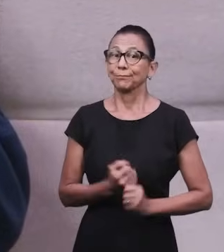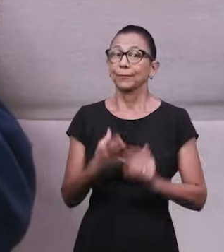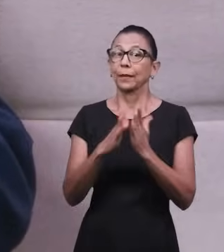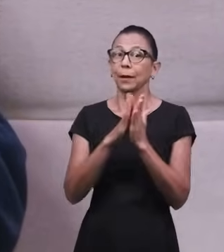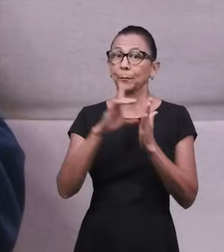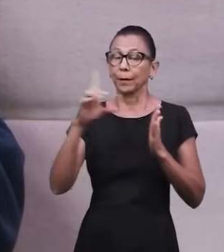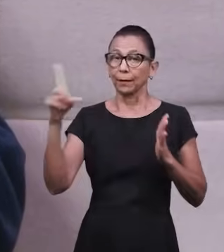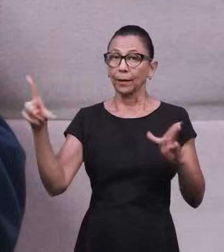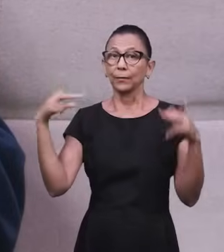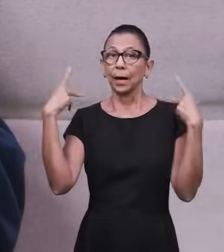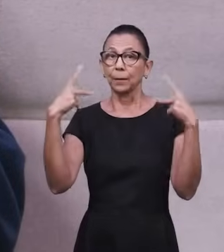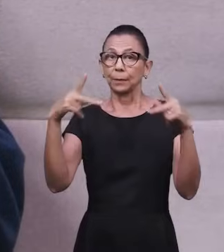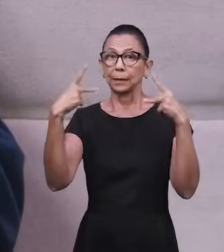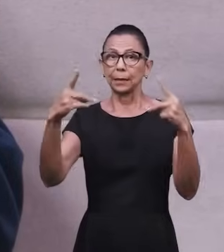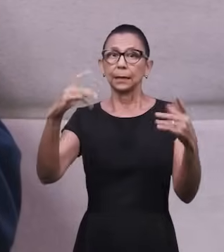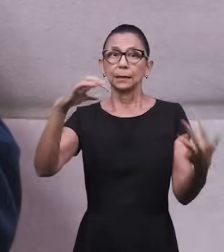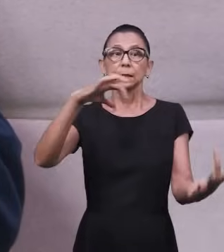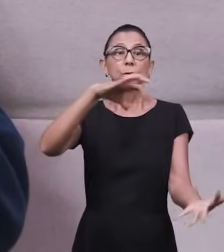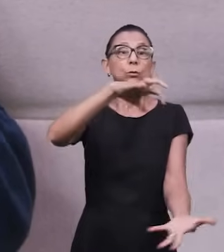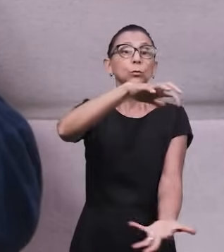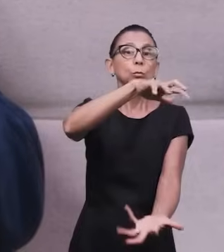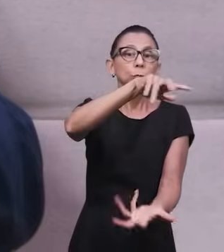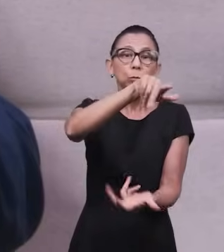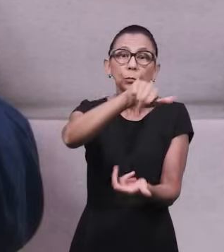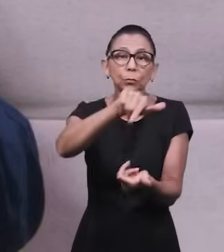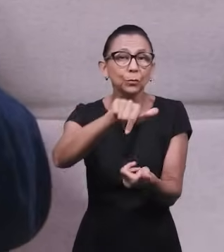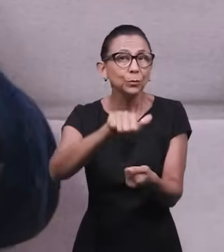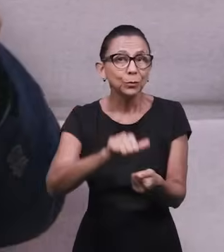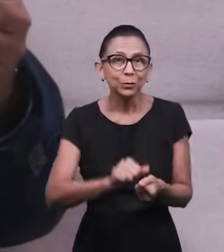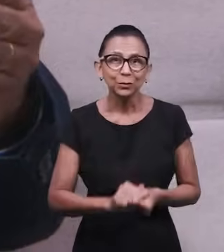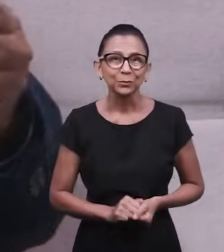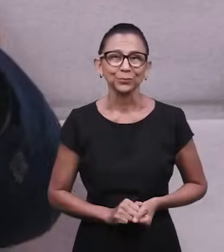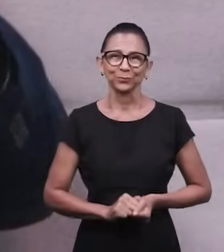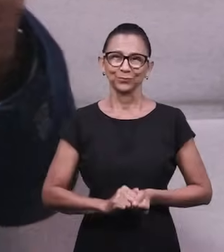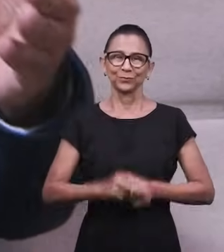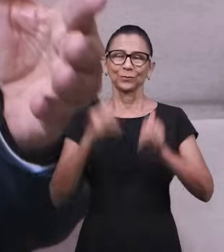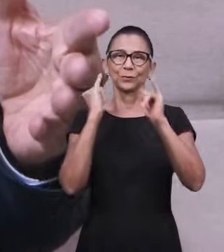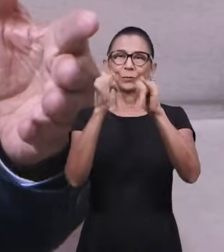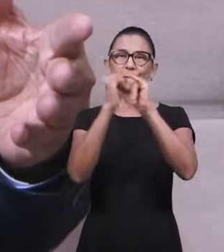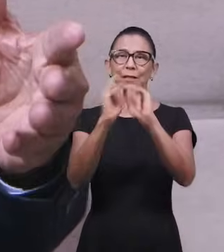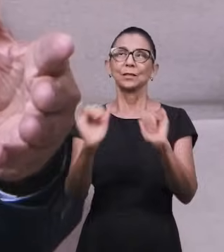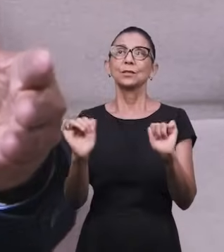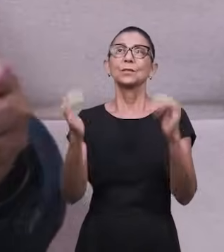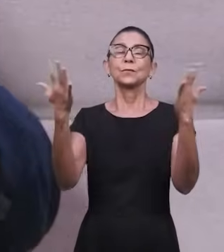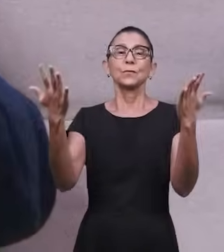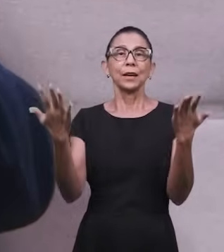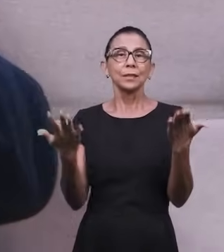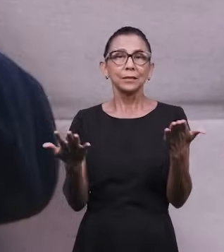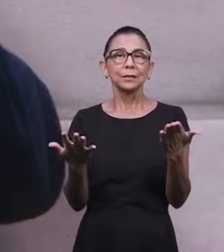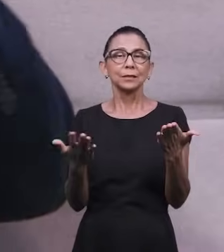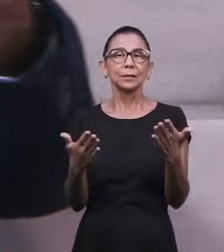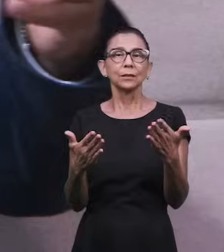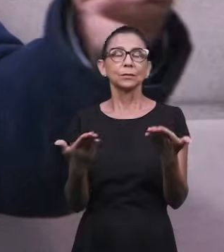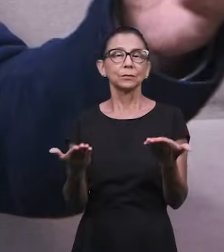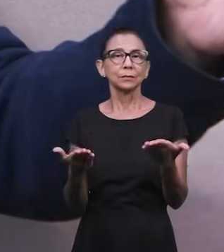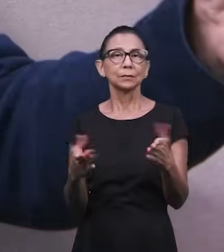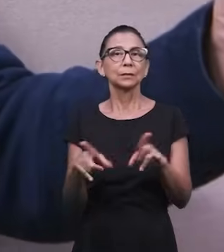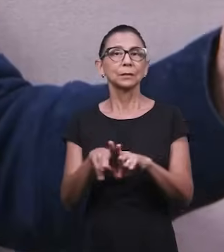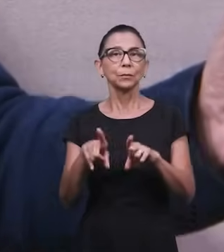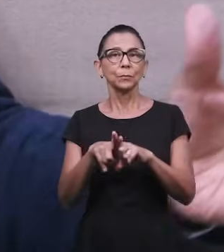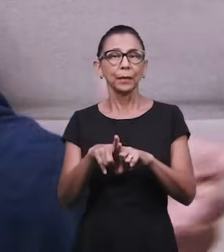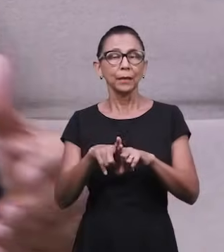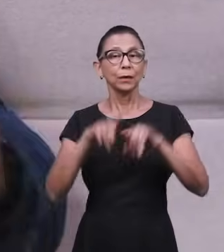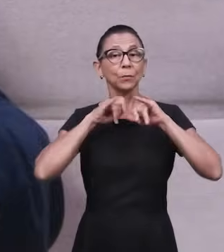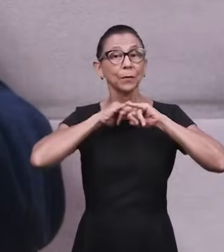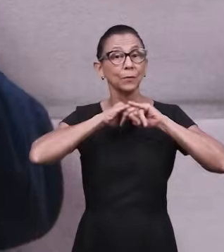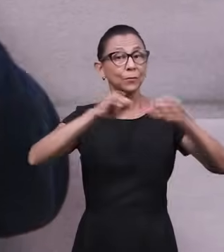dos mecanismos para essa pregação, destacando, né? Então, através desse evento, a palavra foi